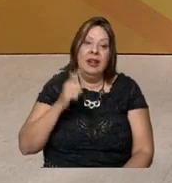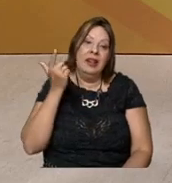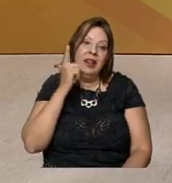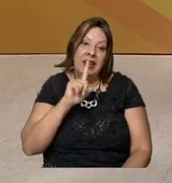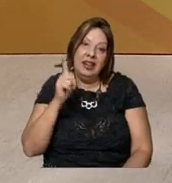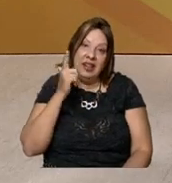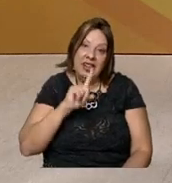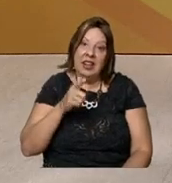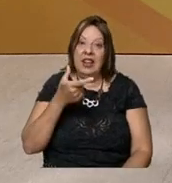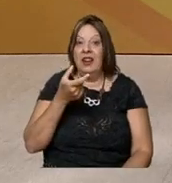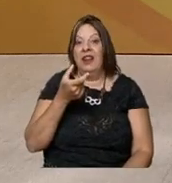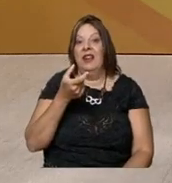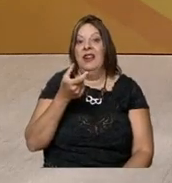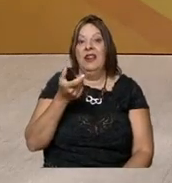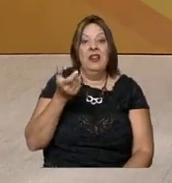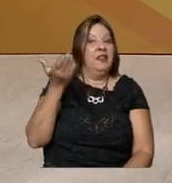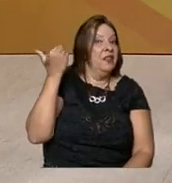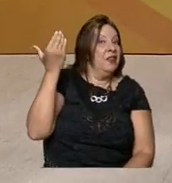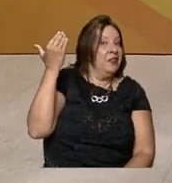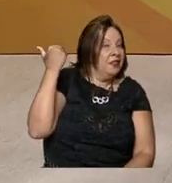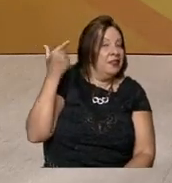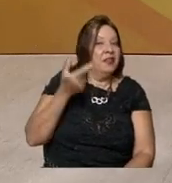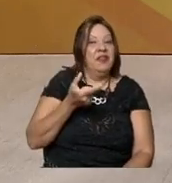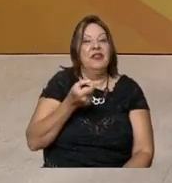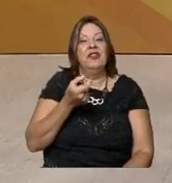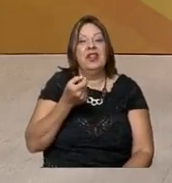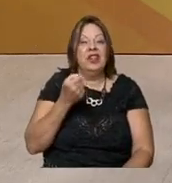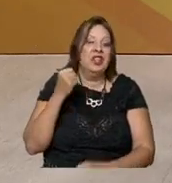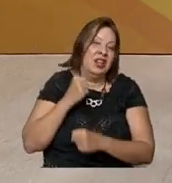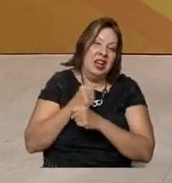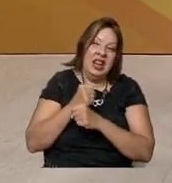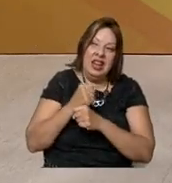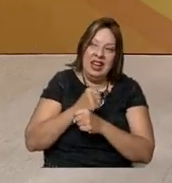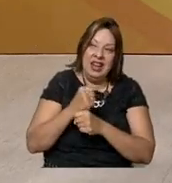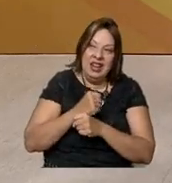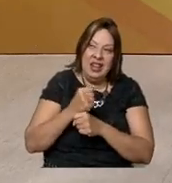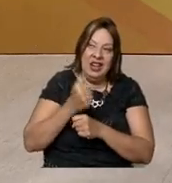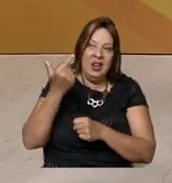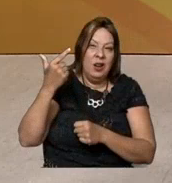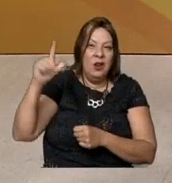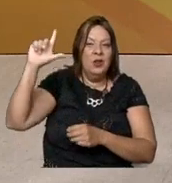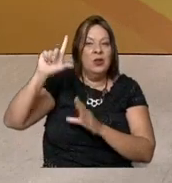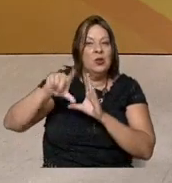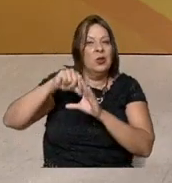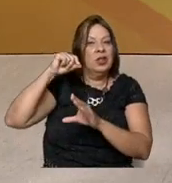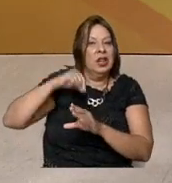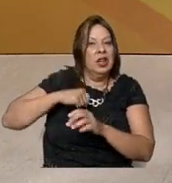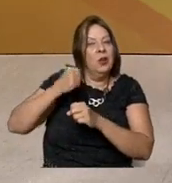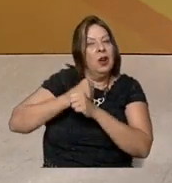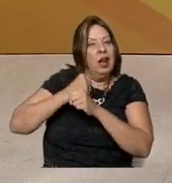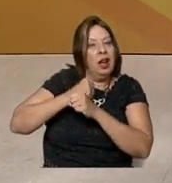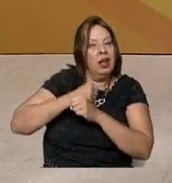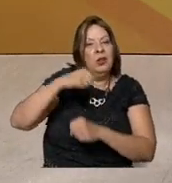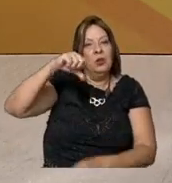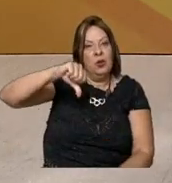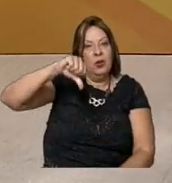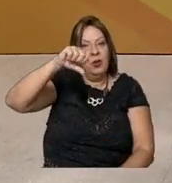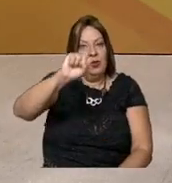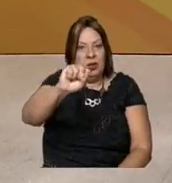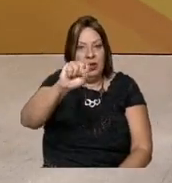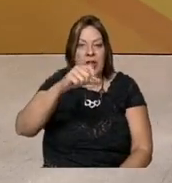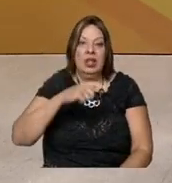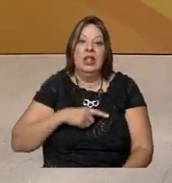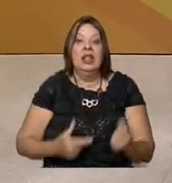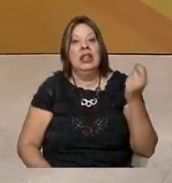há mais de 20 anos, quando éramos nós que apresentávamos aquele outro sorteio lá em 98. Você lembra disso? Lembro, lembro. Ela